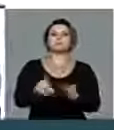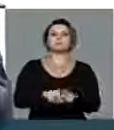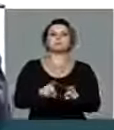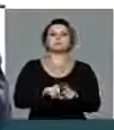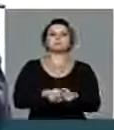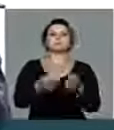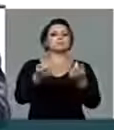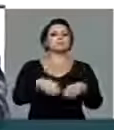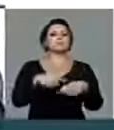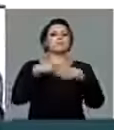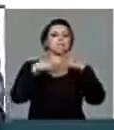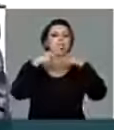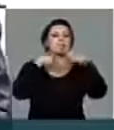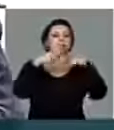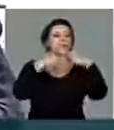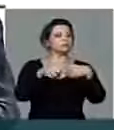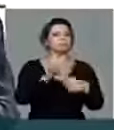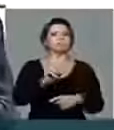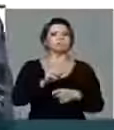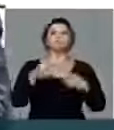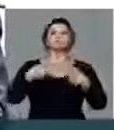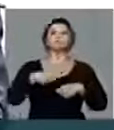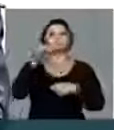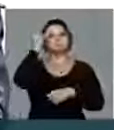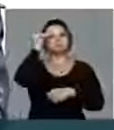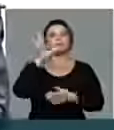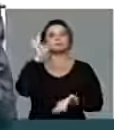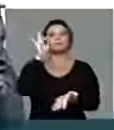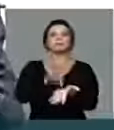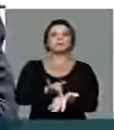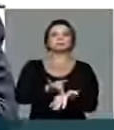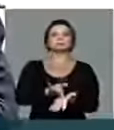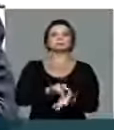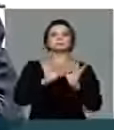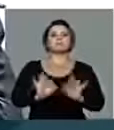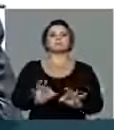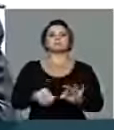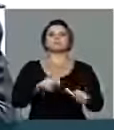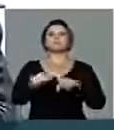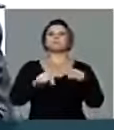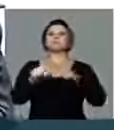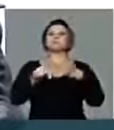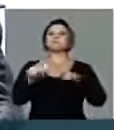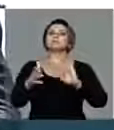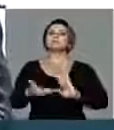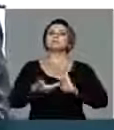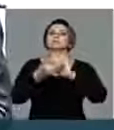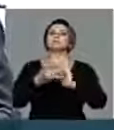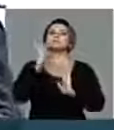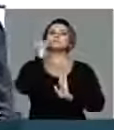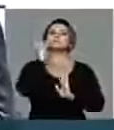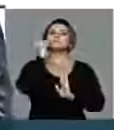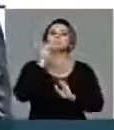mais delongas, porque com isso nós vamos vitalizar a ação do Parlamento e, consequentemente, favorecermos